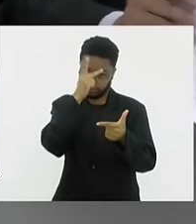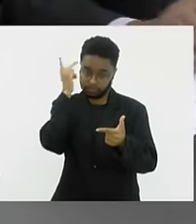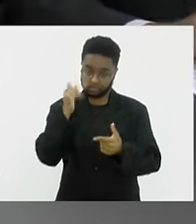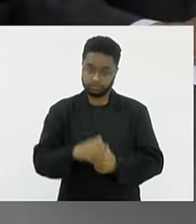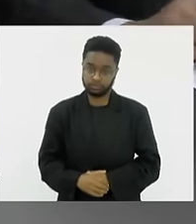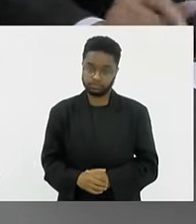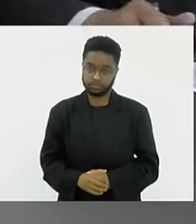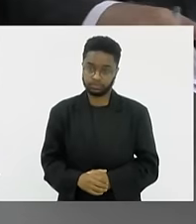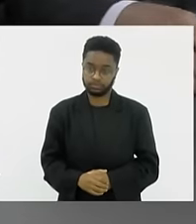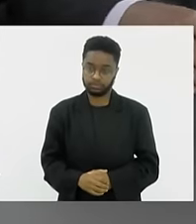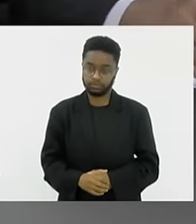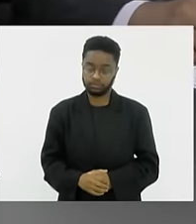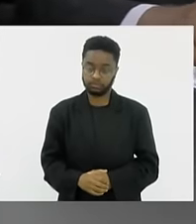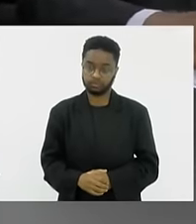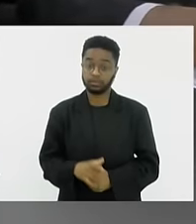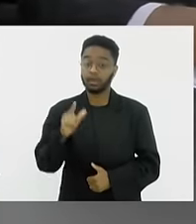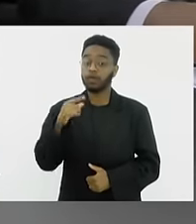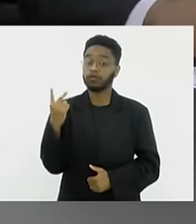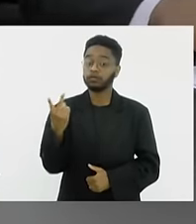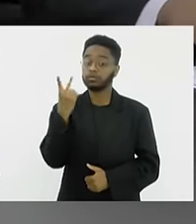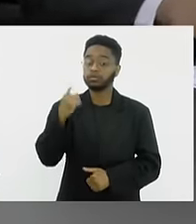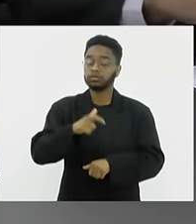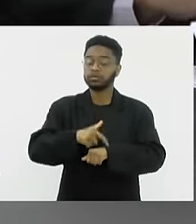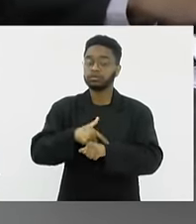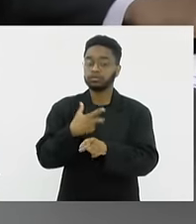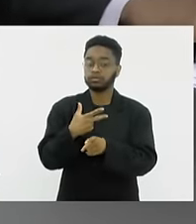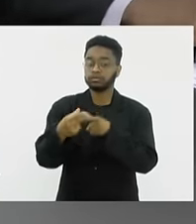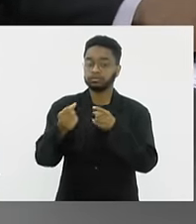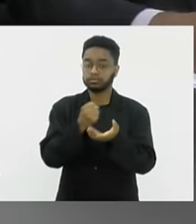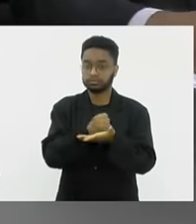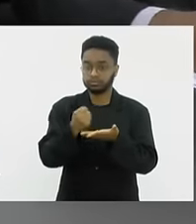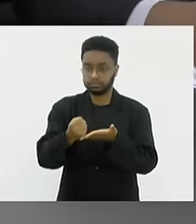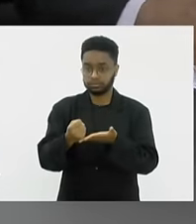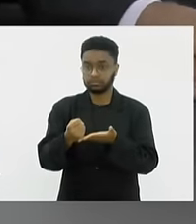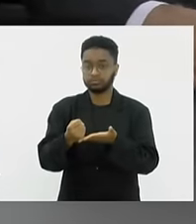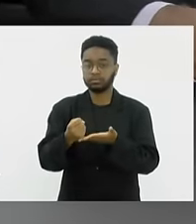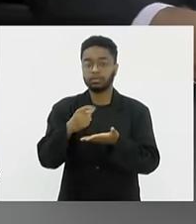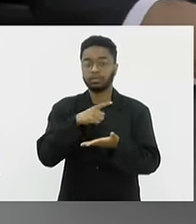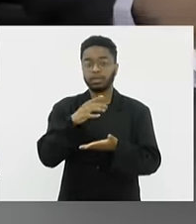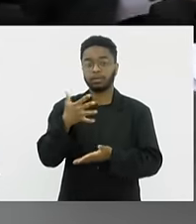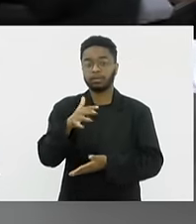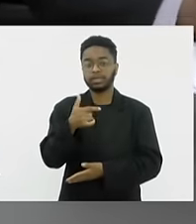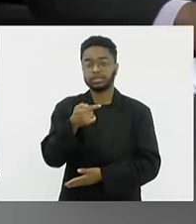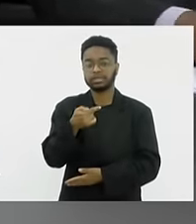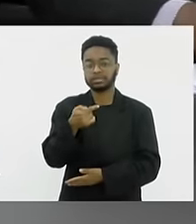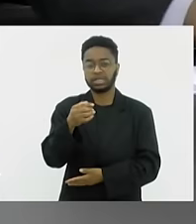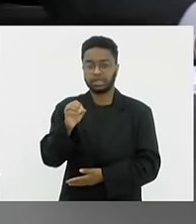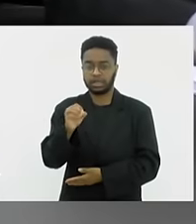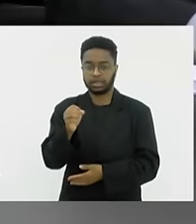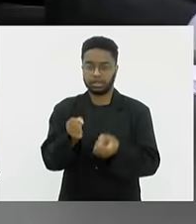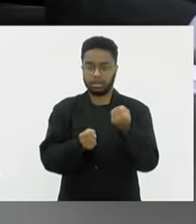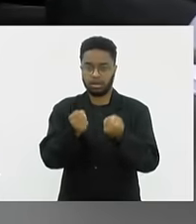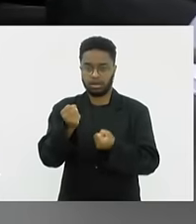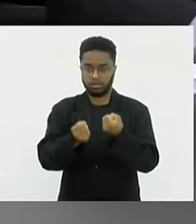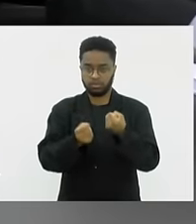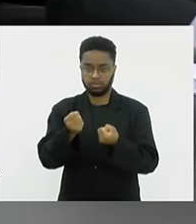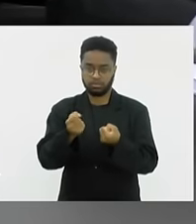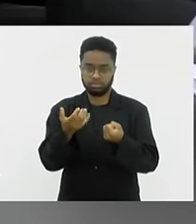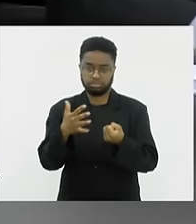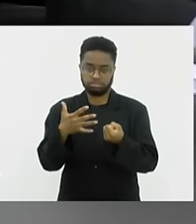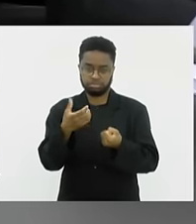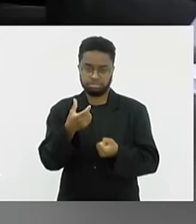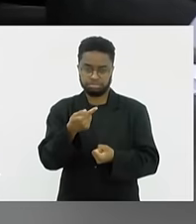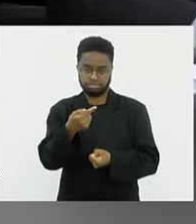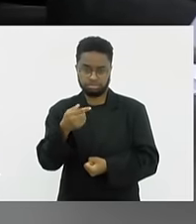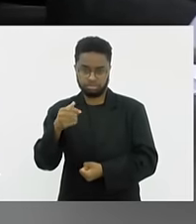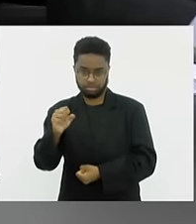senhor, esse foi o valor quando ele ganhou o contrato. Tá bom, presidente. Eram em torno de 70 e poucos veículos. Tá bom, 78. Presidente. Esse